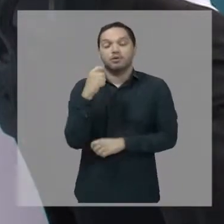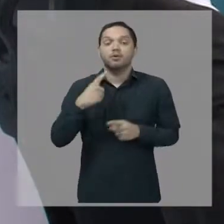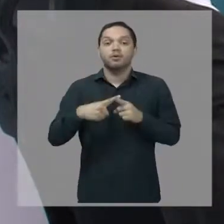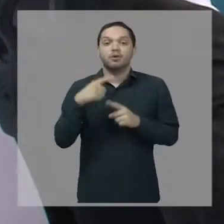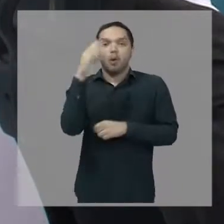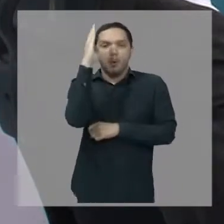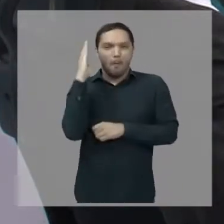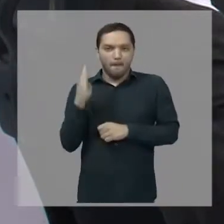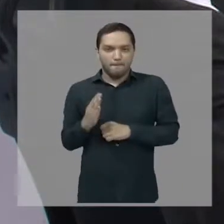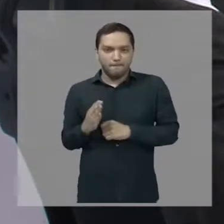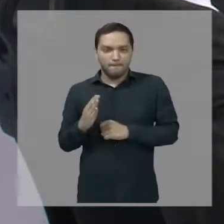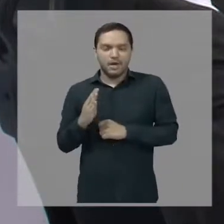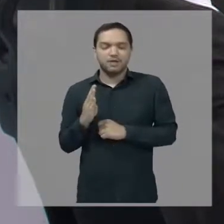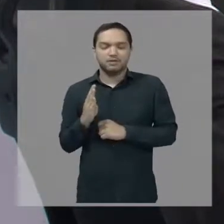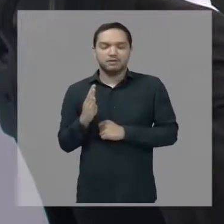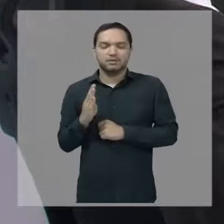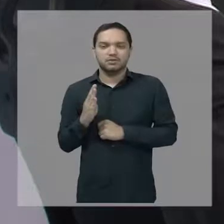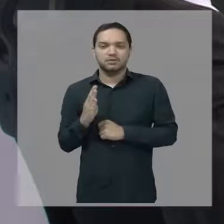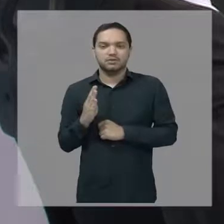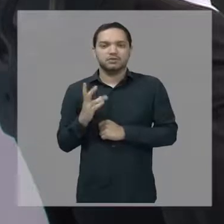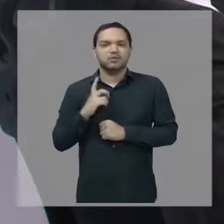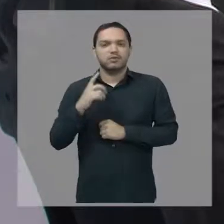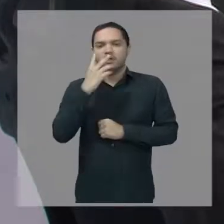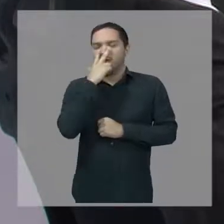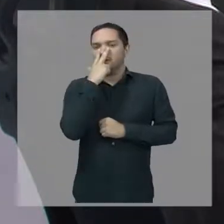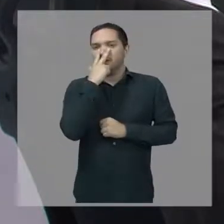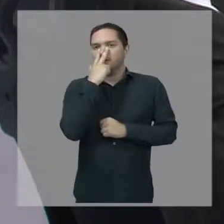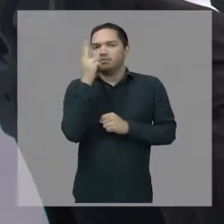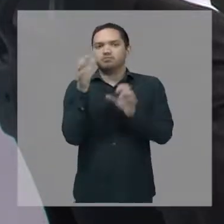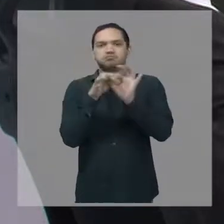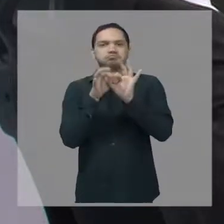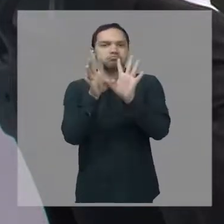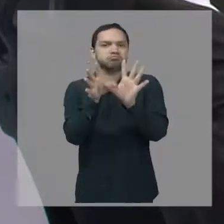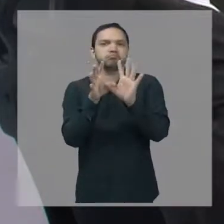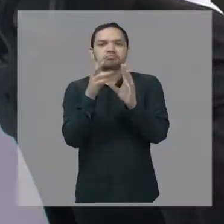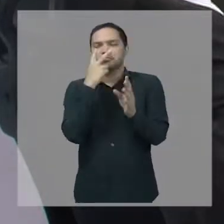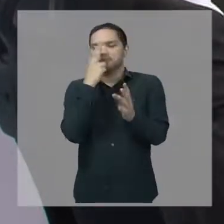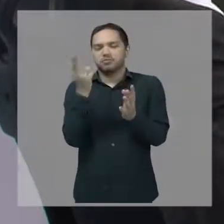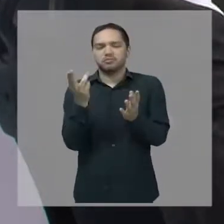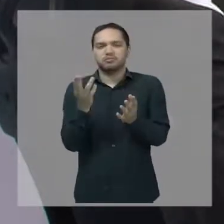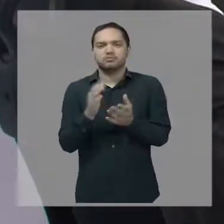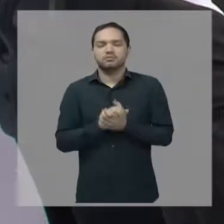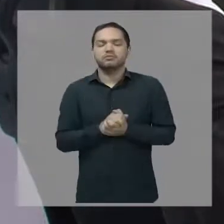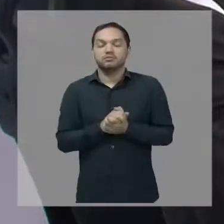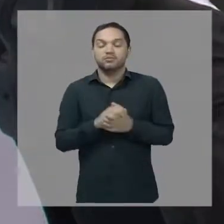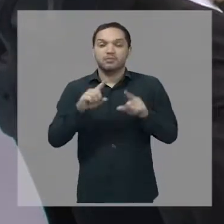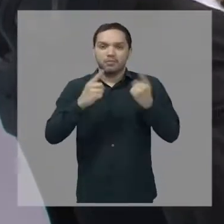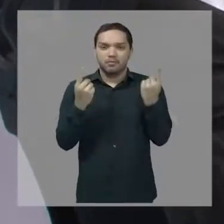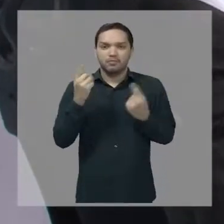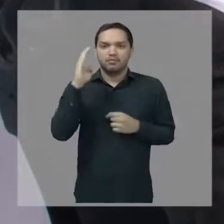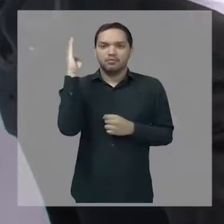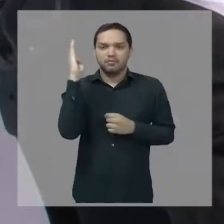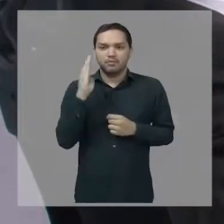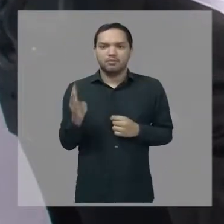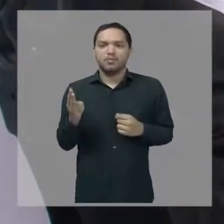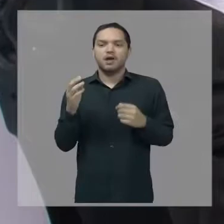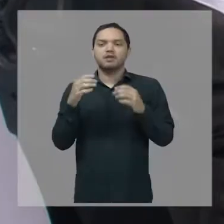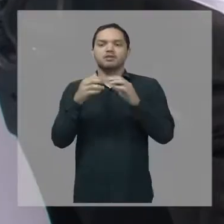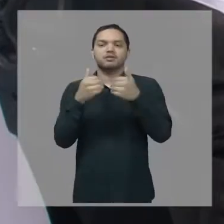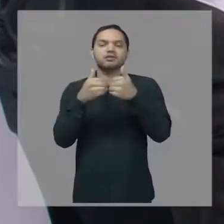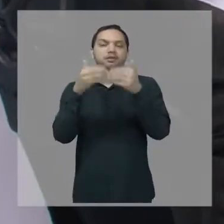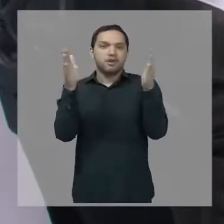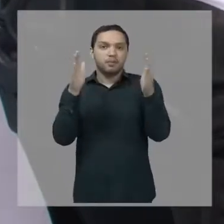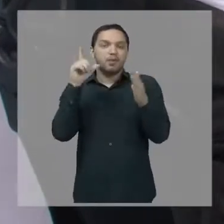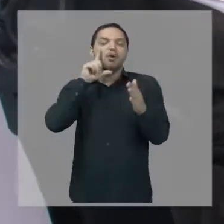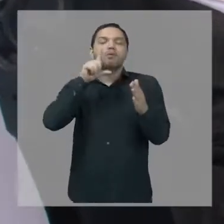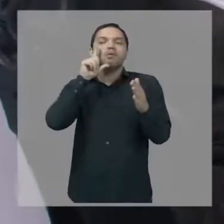Compreendeu? Então o Brasil se entregou de corpo e alma. Gratuitamente. Sem poder. Não, ministro, mas o Brasil se abriu para os Estados